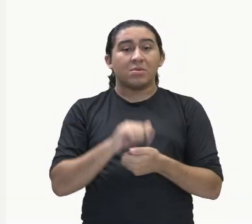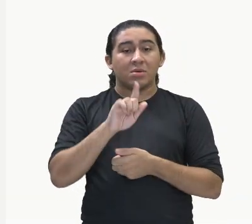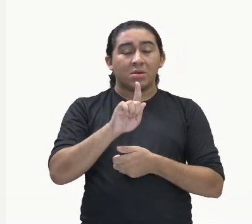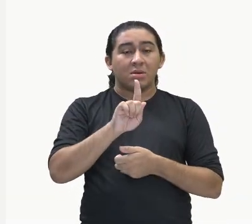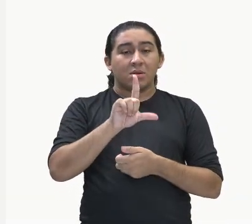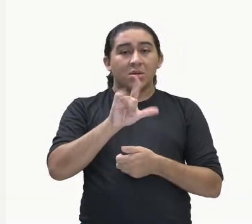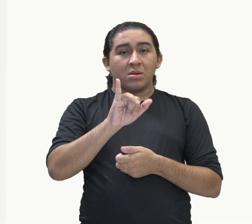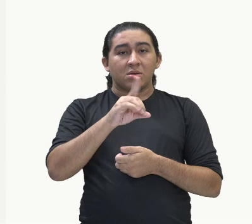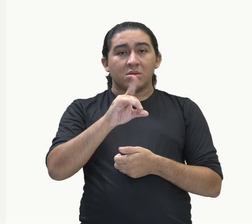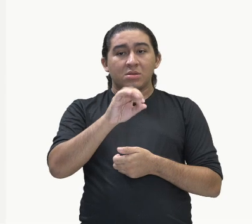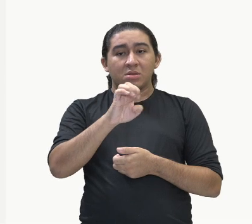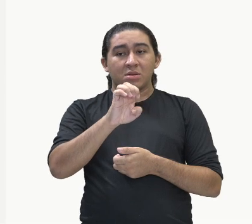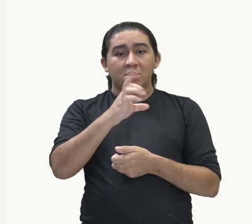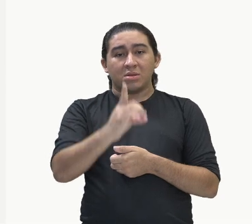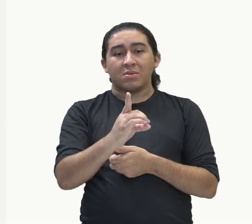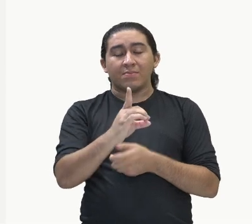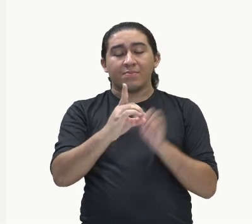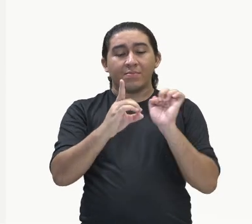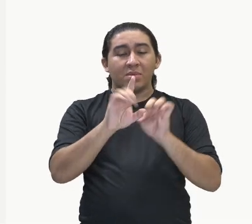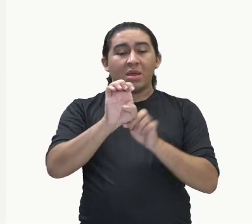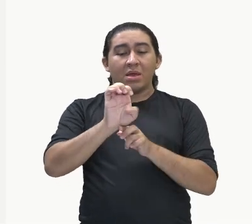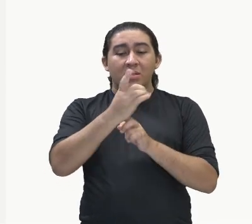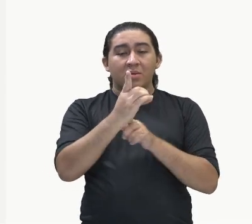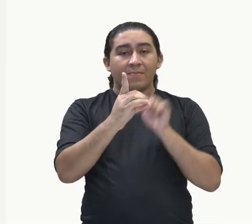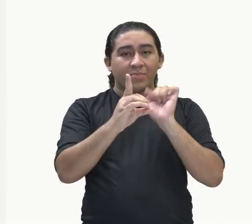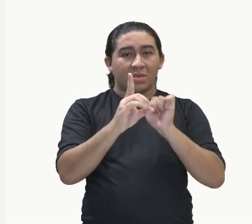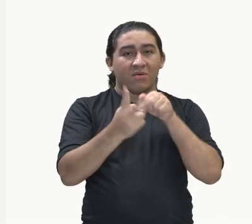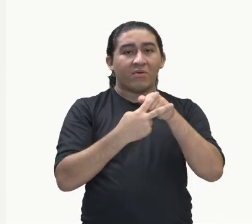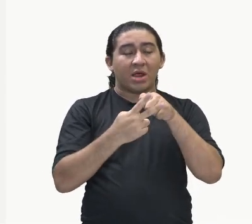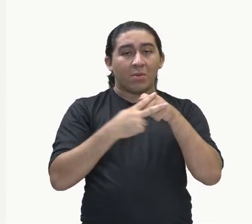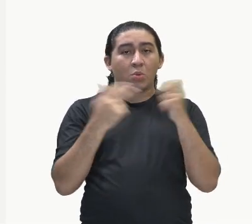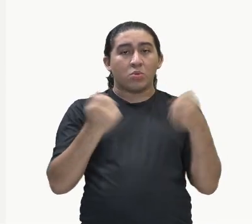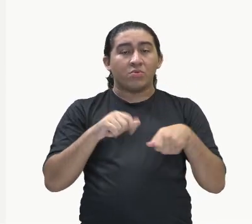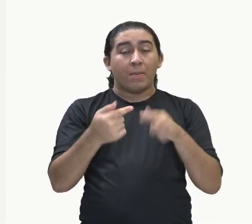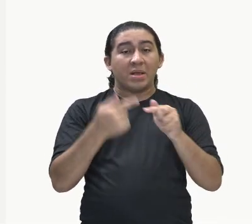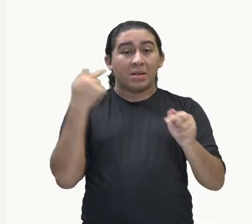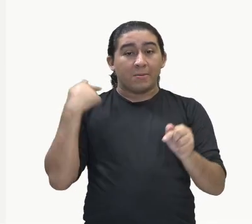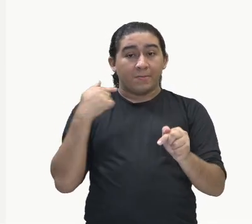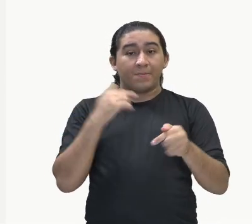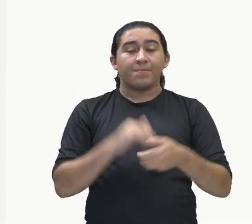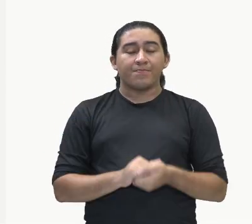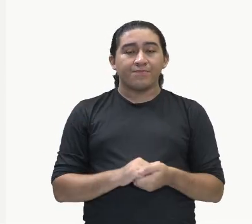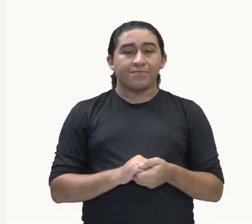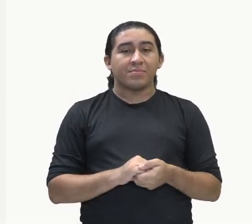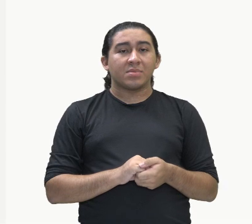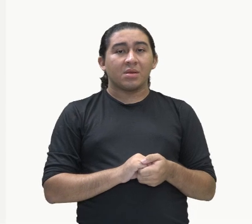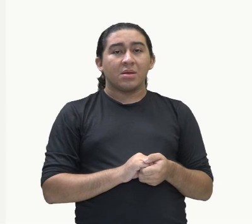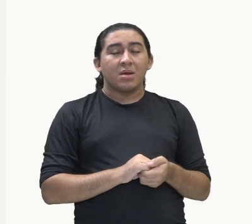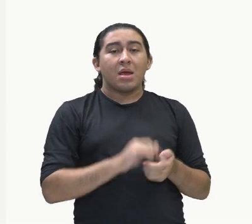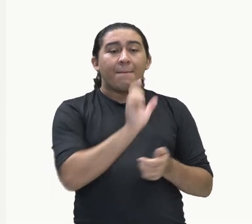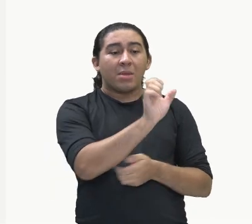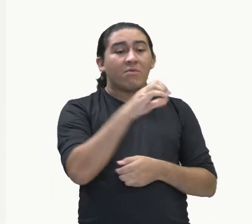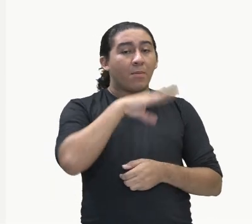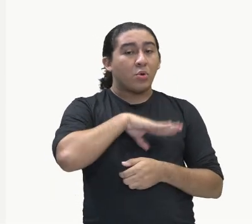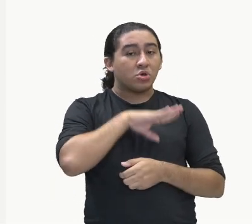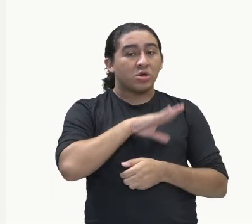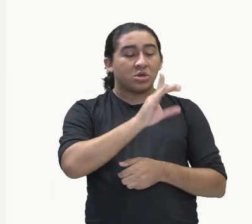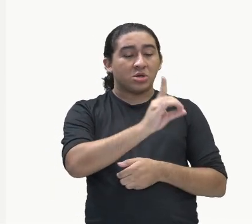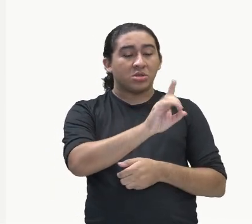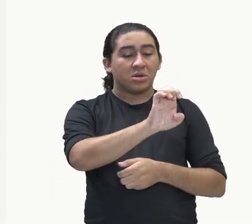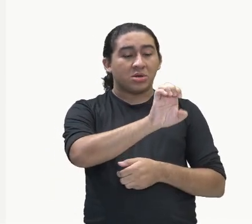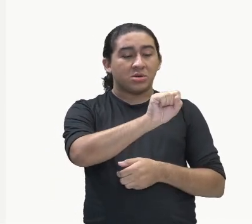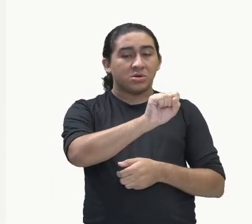glided, terminação ed é uma característica de verbos regulares. No passado ele tem terminação em ed. A tradução, deslizar, meaning quer